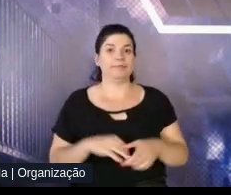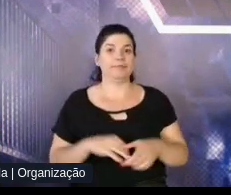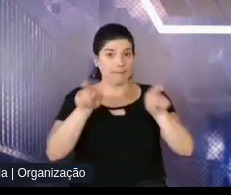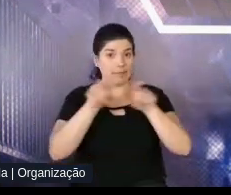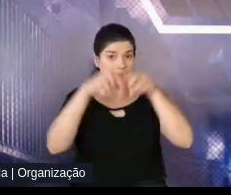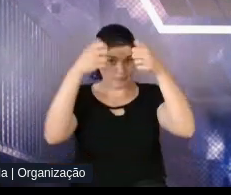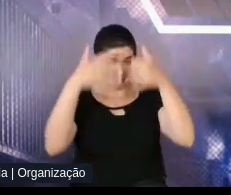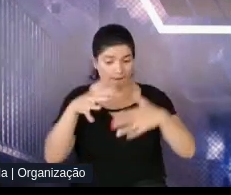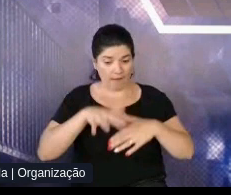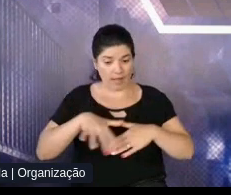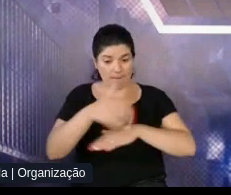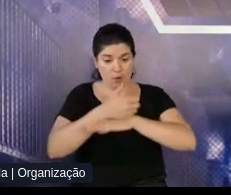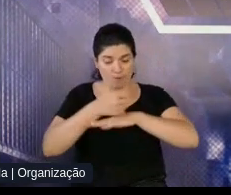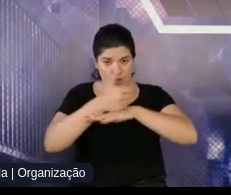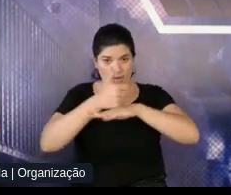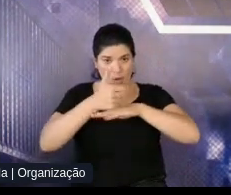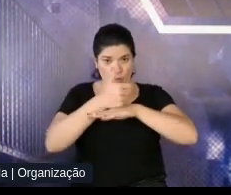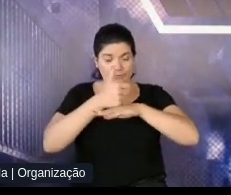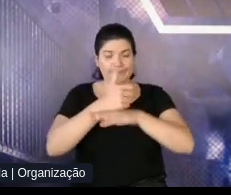área profissional,